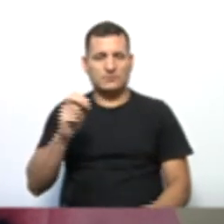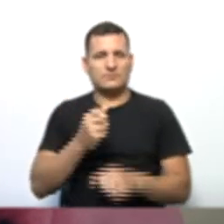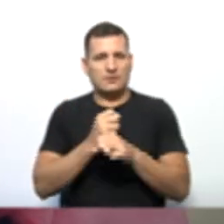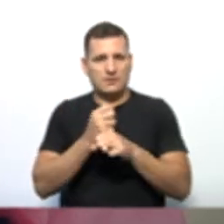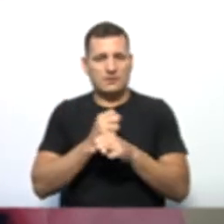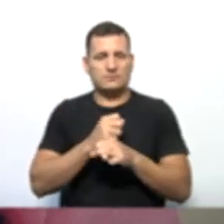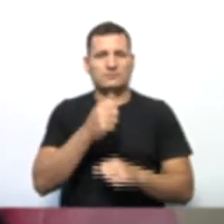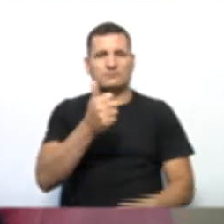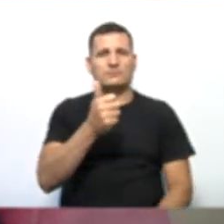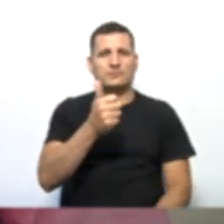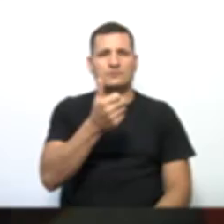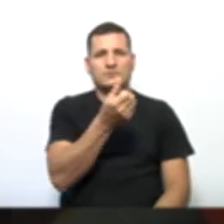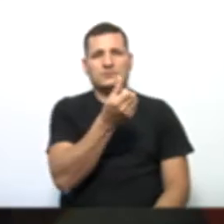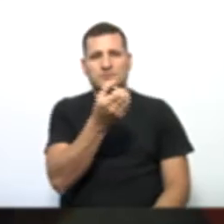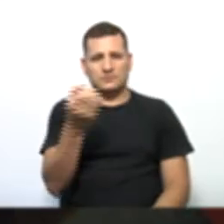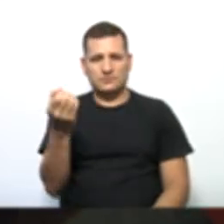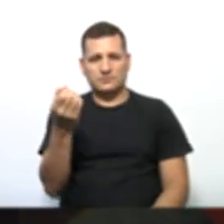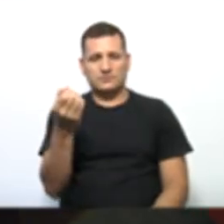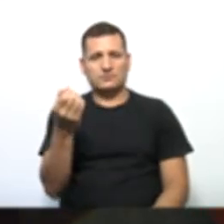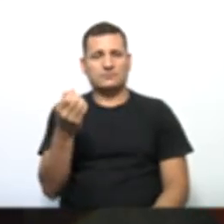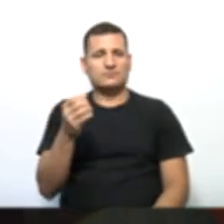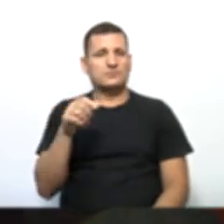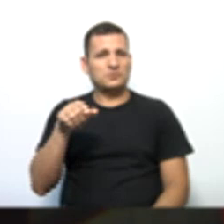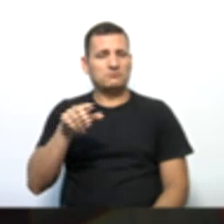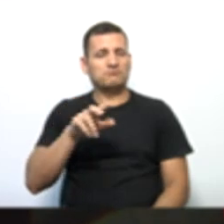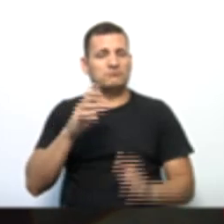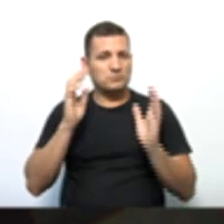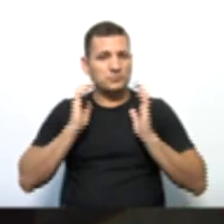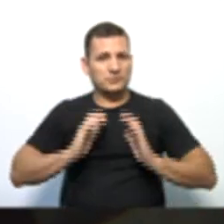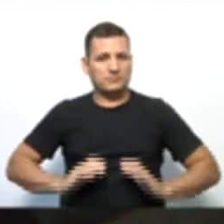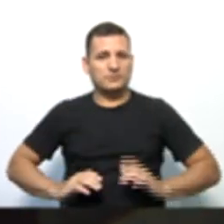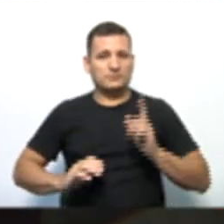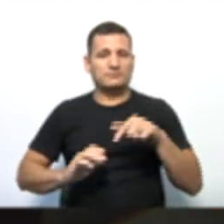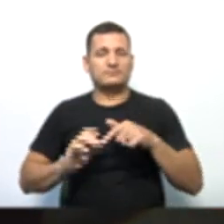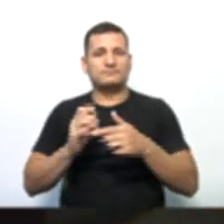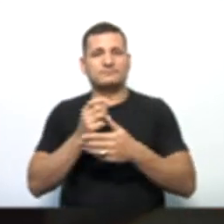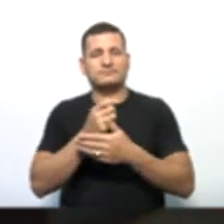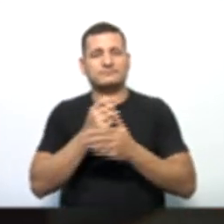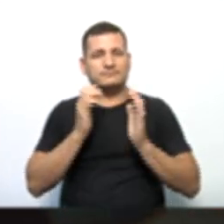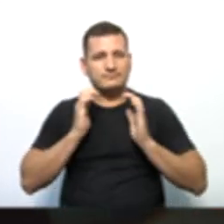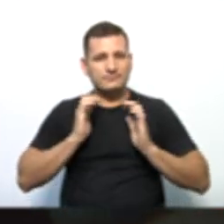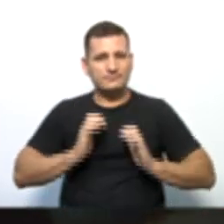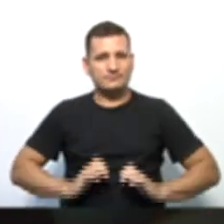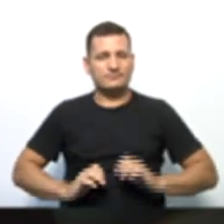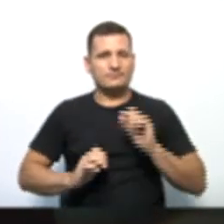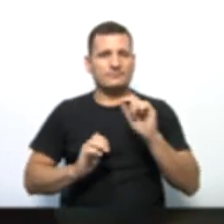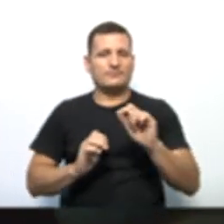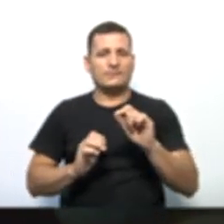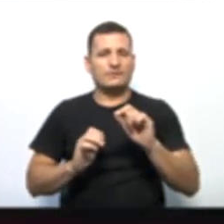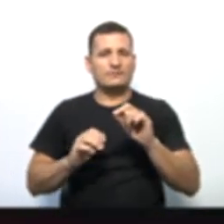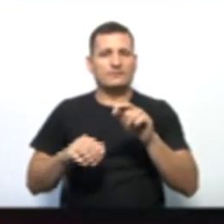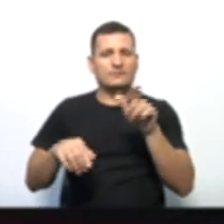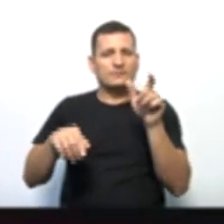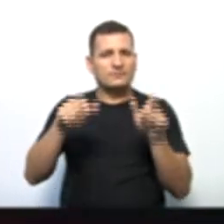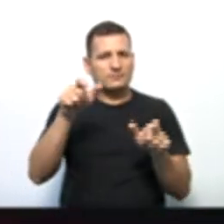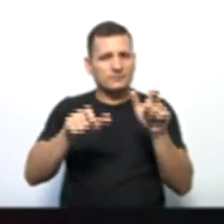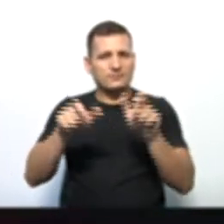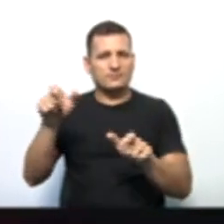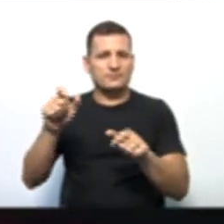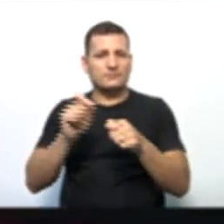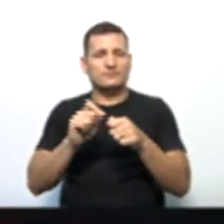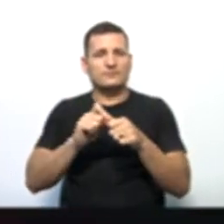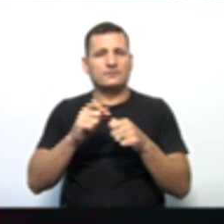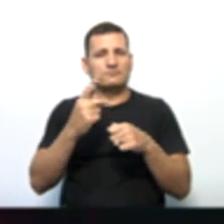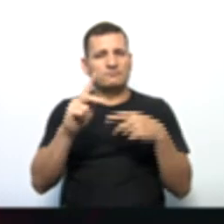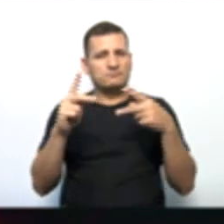1700, vai chegar ao auge essa forma de se comportar. É uma ética, portanto, onde o indivíduo faz de novo as suas escolhas